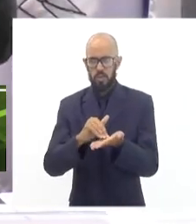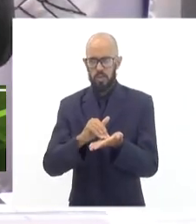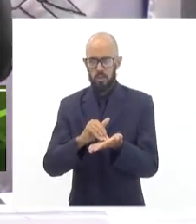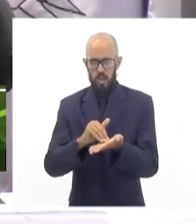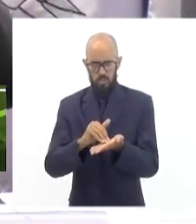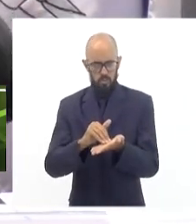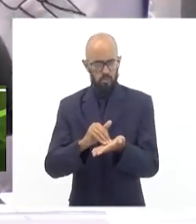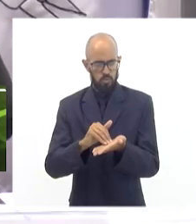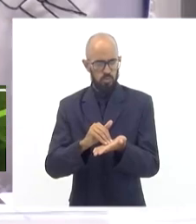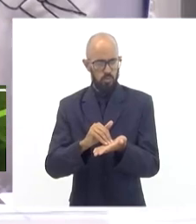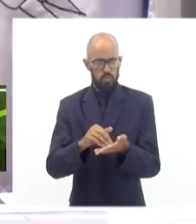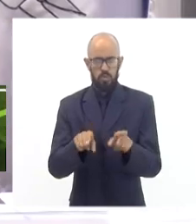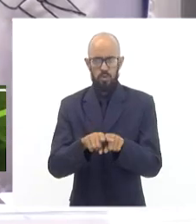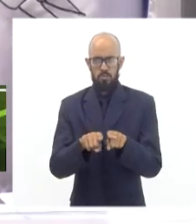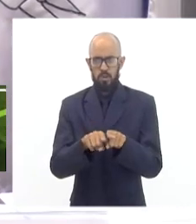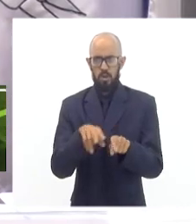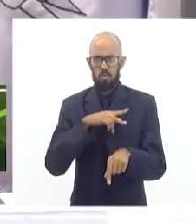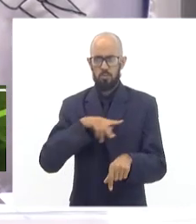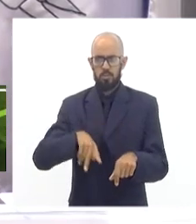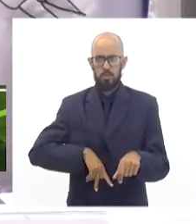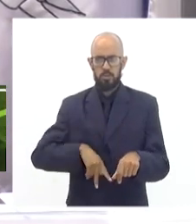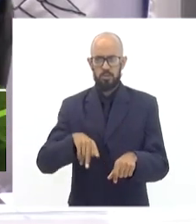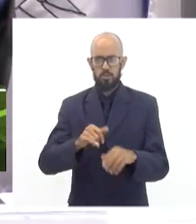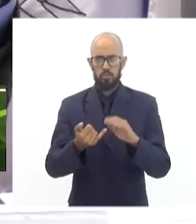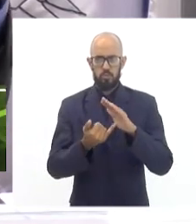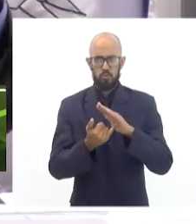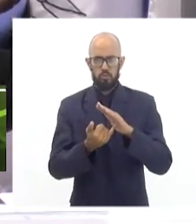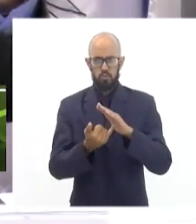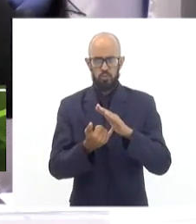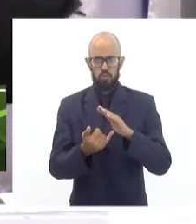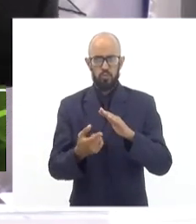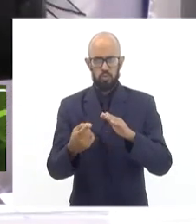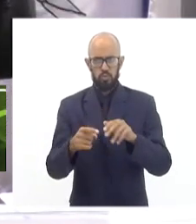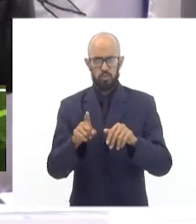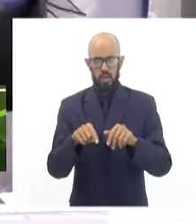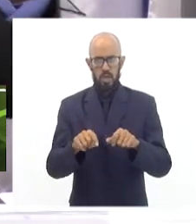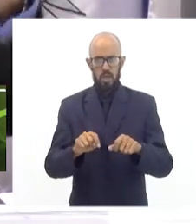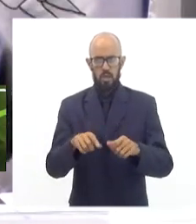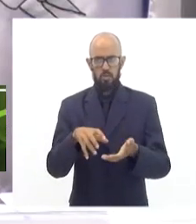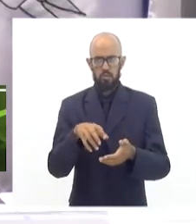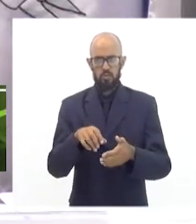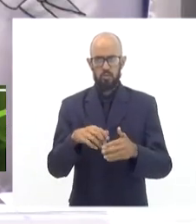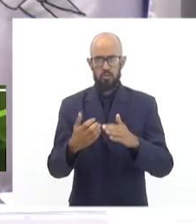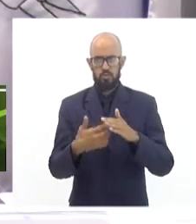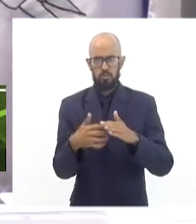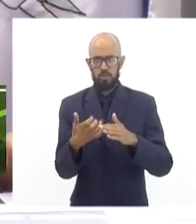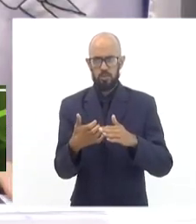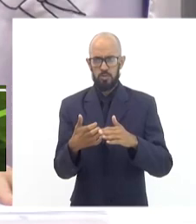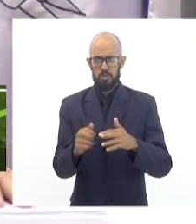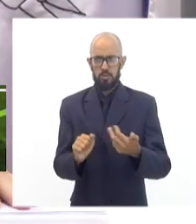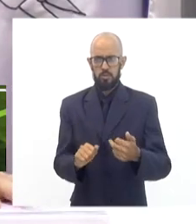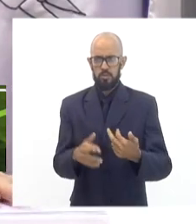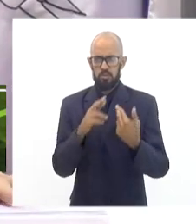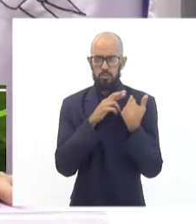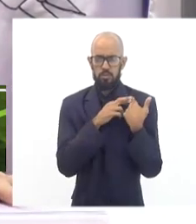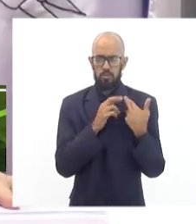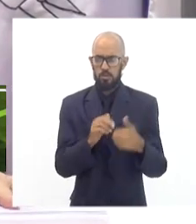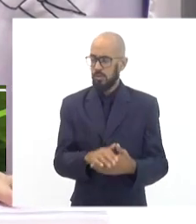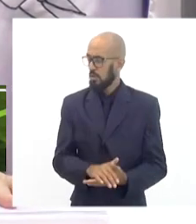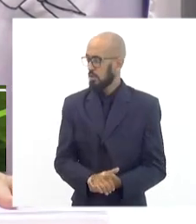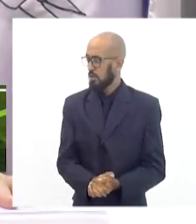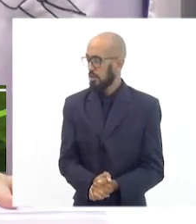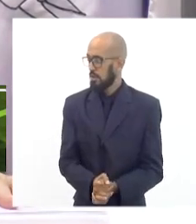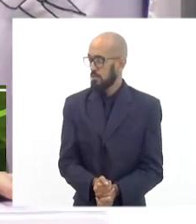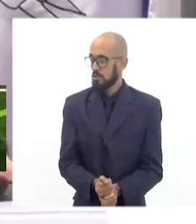vai lá e o presidente da do Instituto que são os órgãos que os senhores da que a